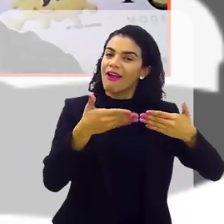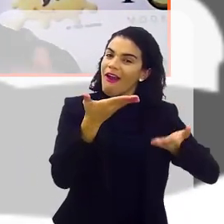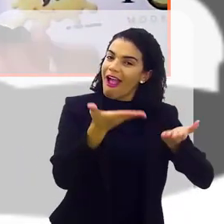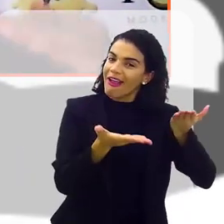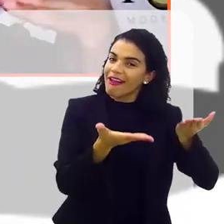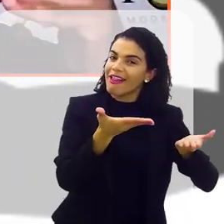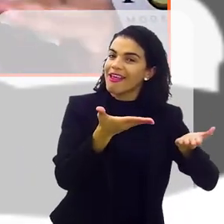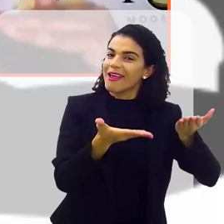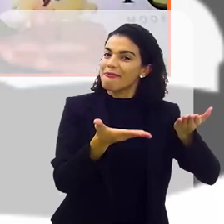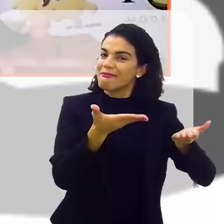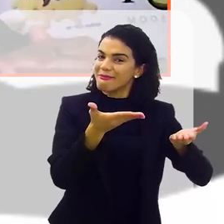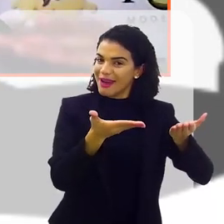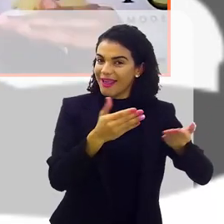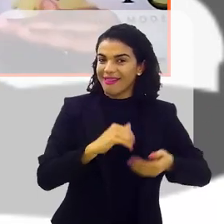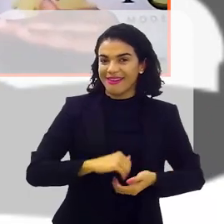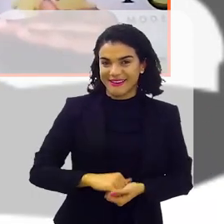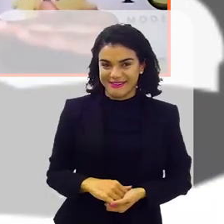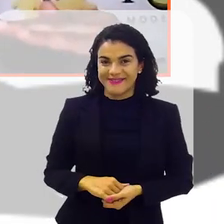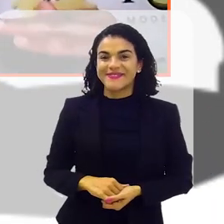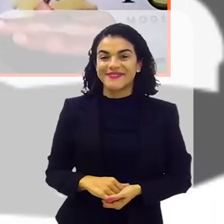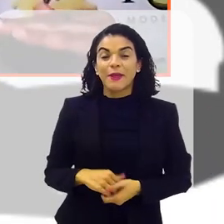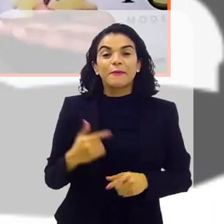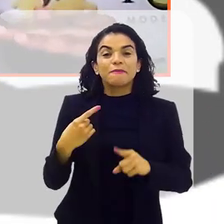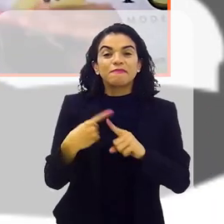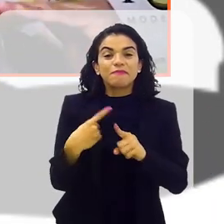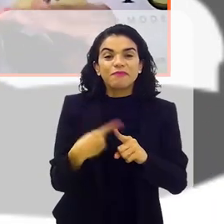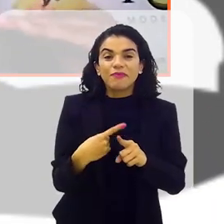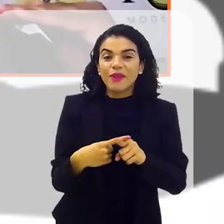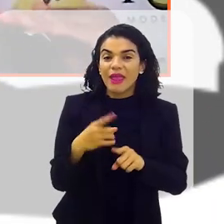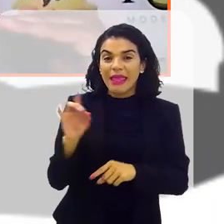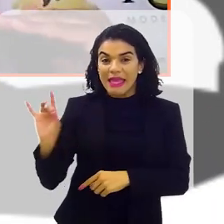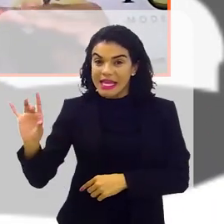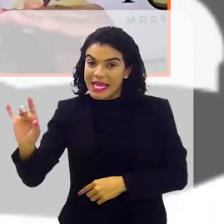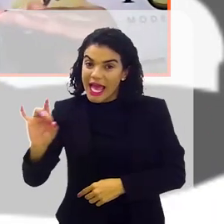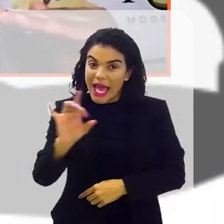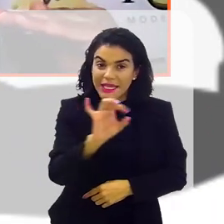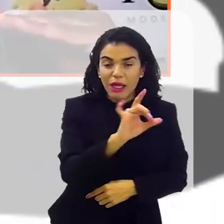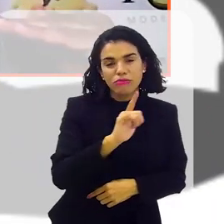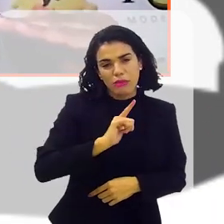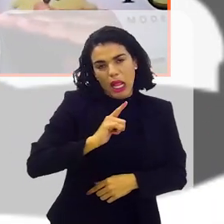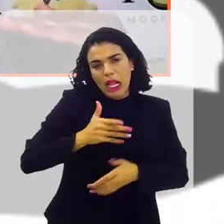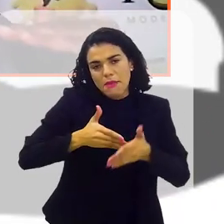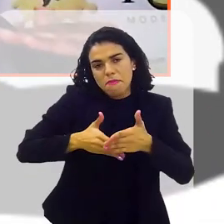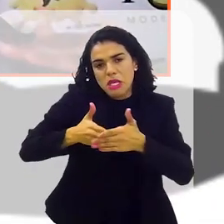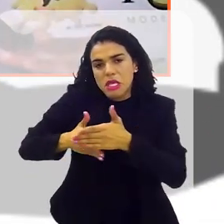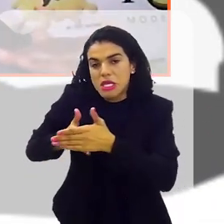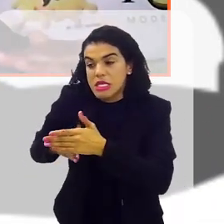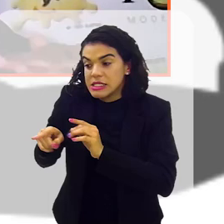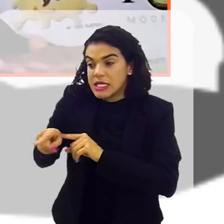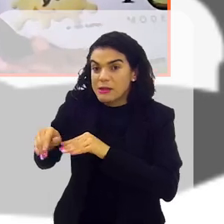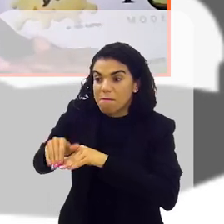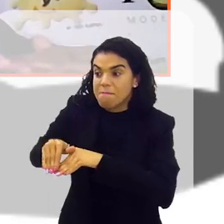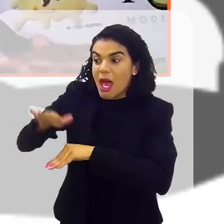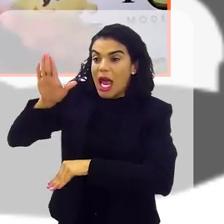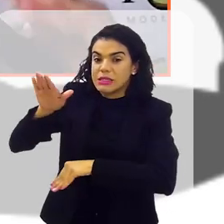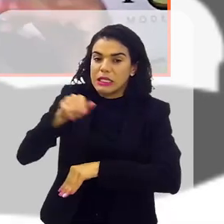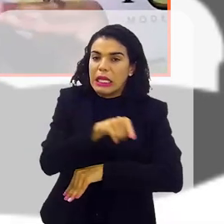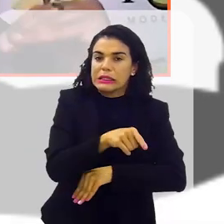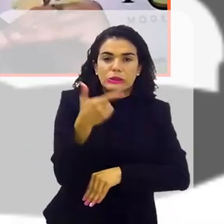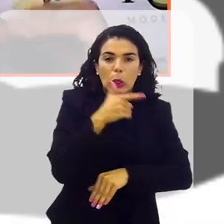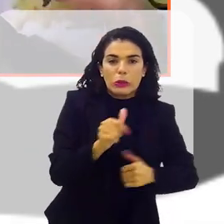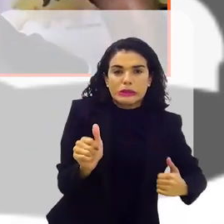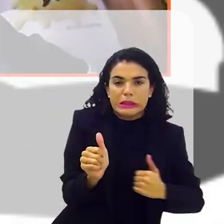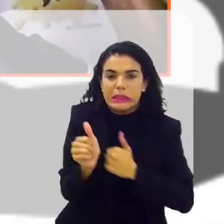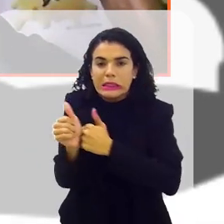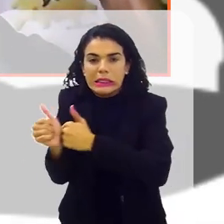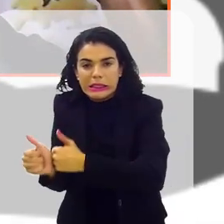para baixo para tentar dar uma equilibrada Porque como é cada um no seu limite se esse aqui for de mais e